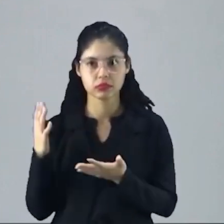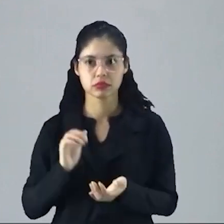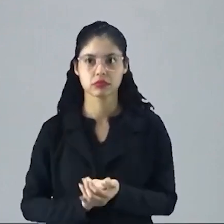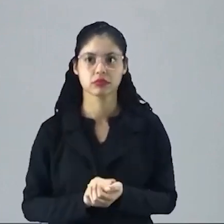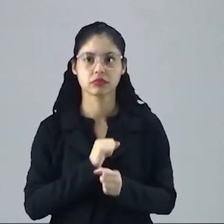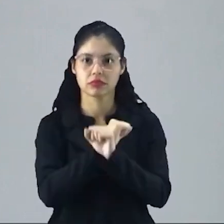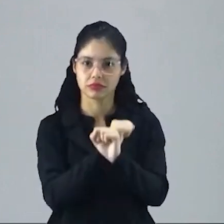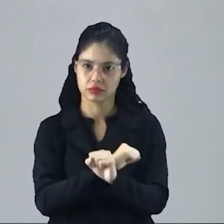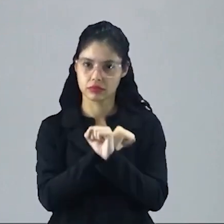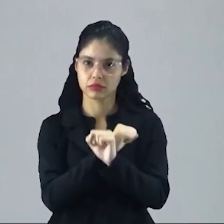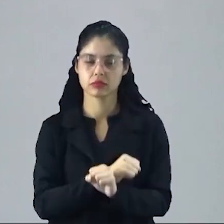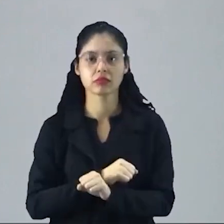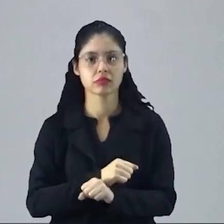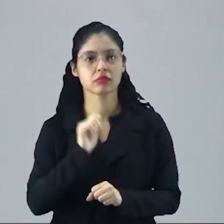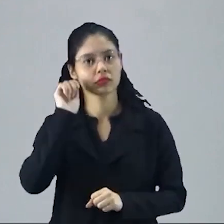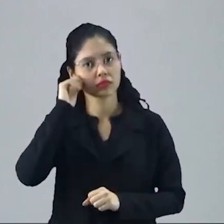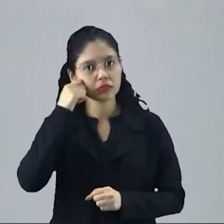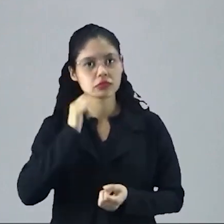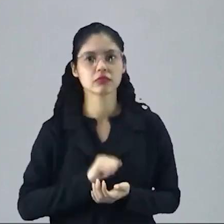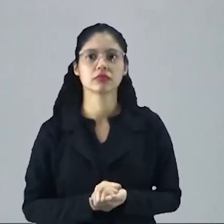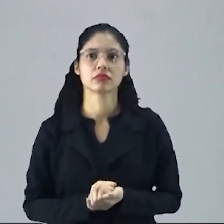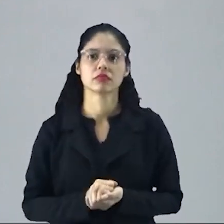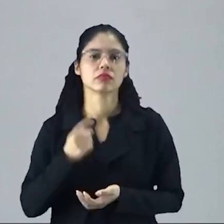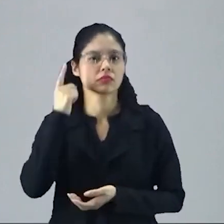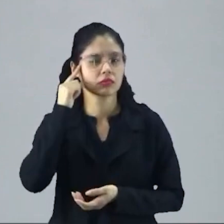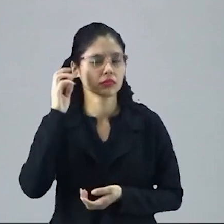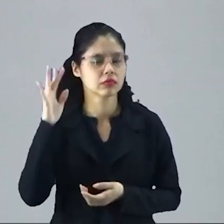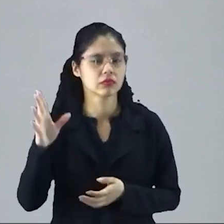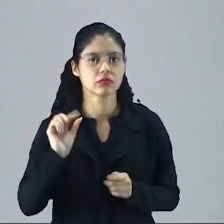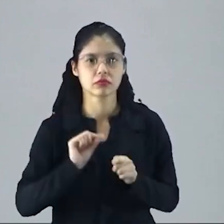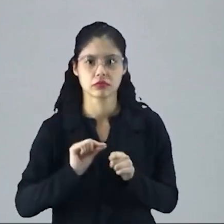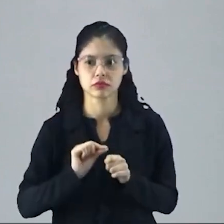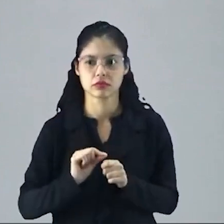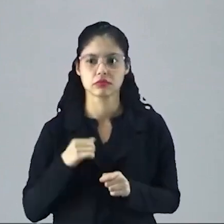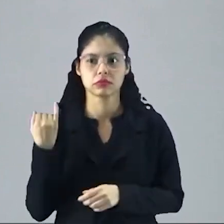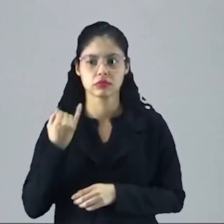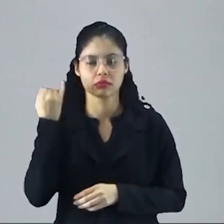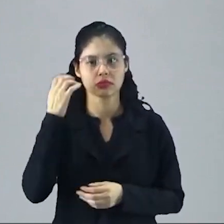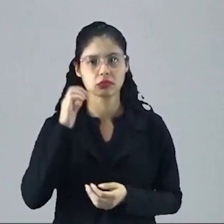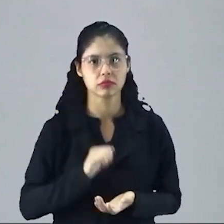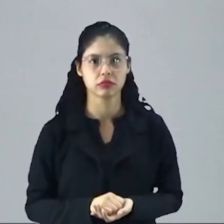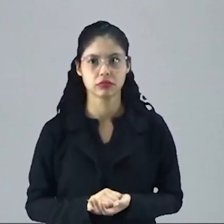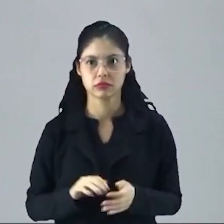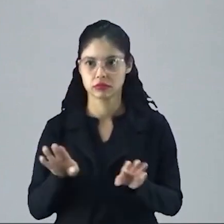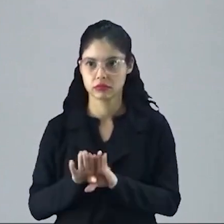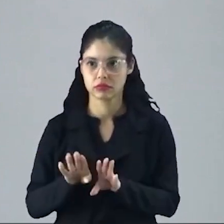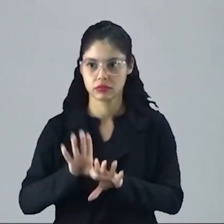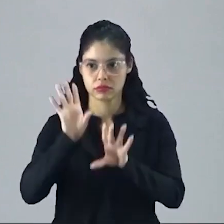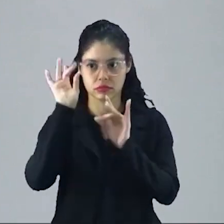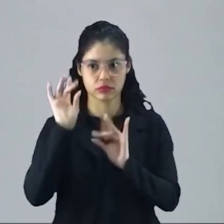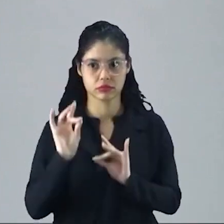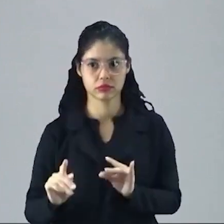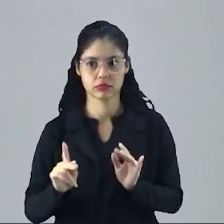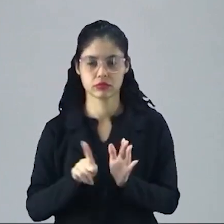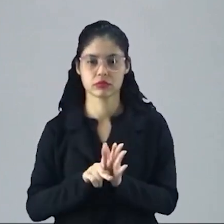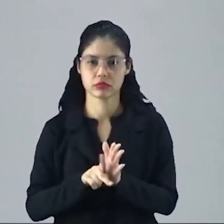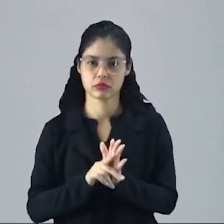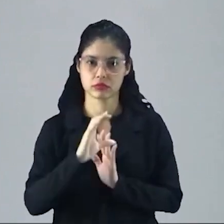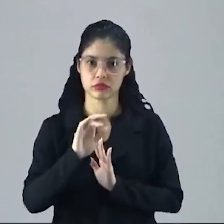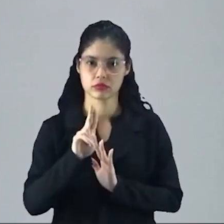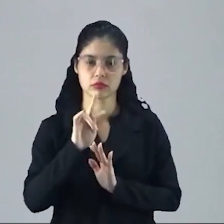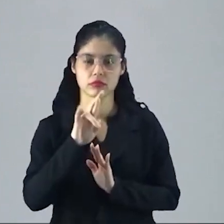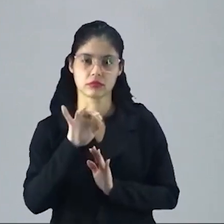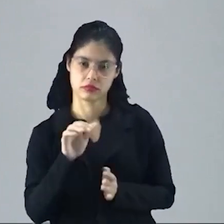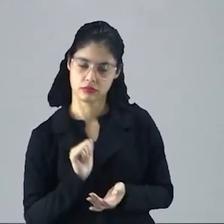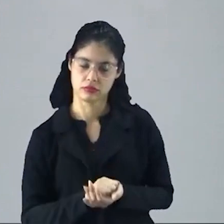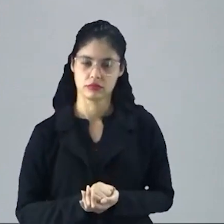né? Da escrava negra. E isso tudo ela vai refletir nessa obra. Então é importante essa obra. E tem traços nitidamente cubistas, né,